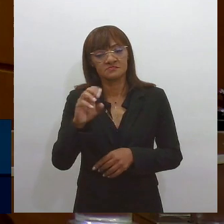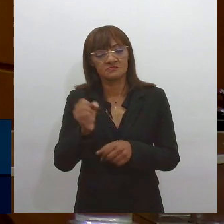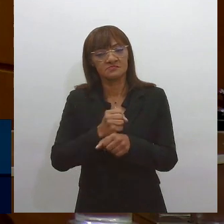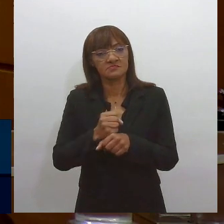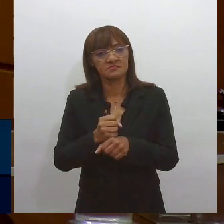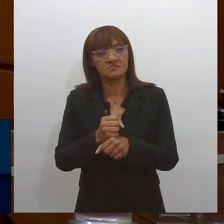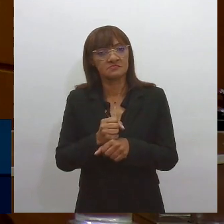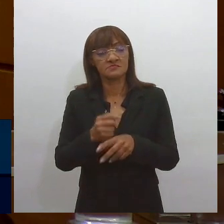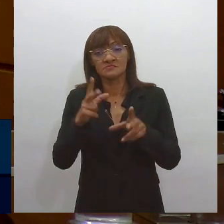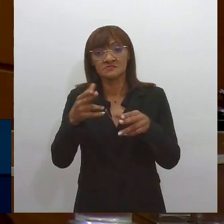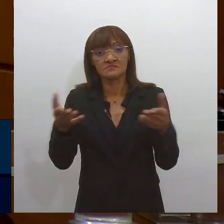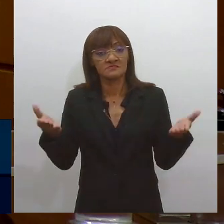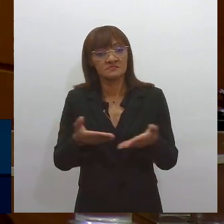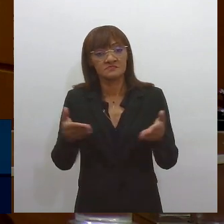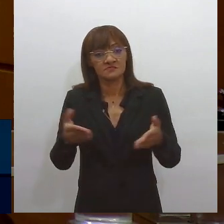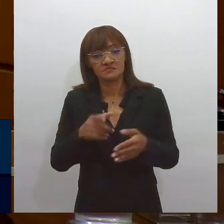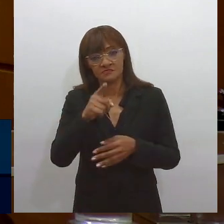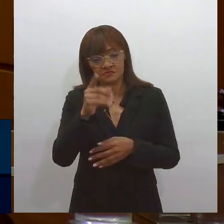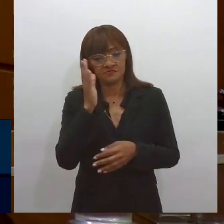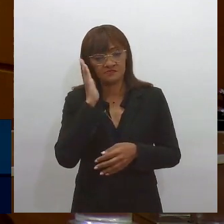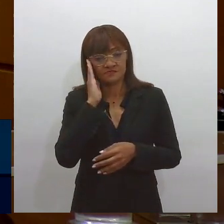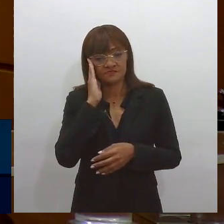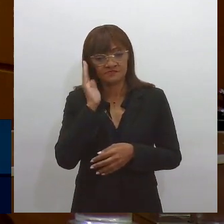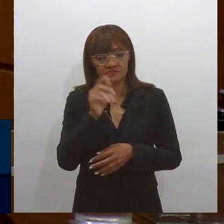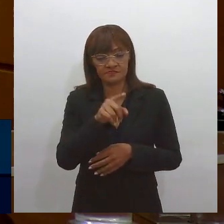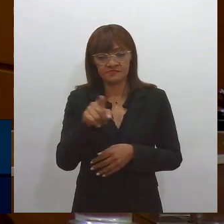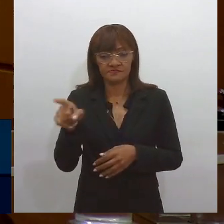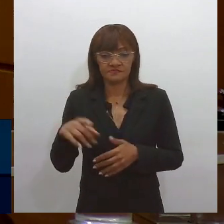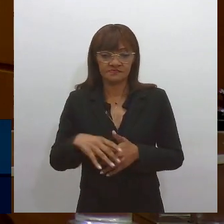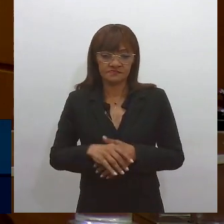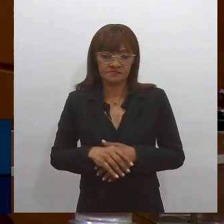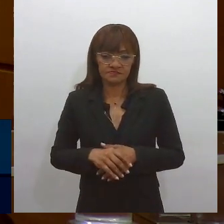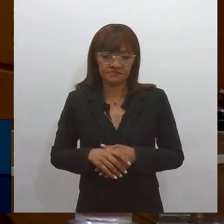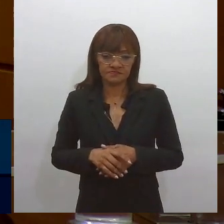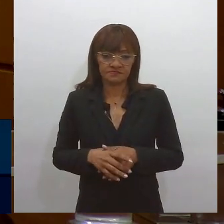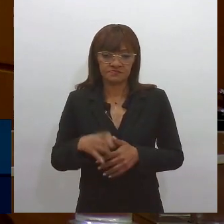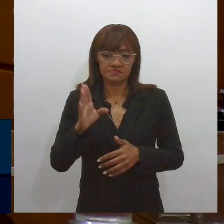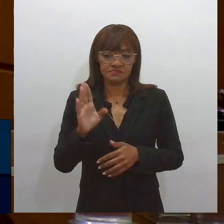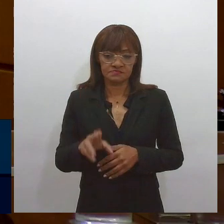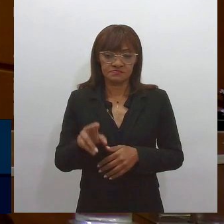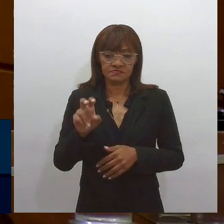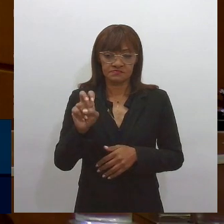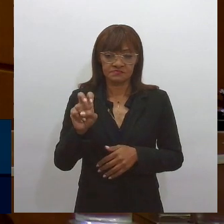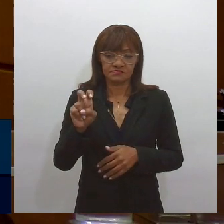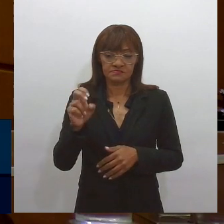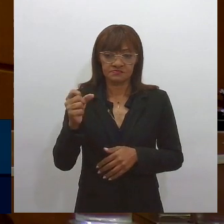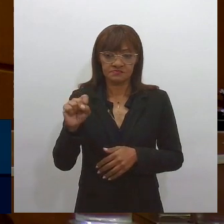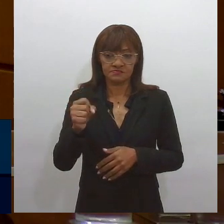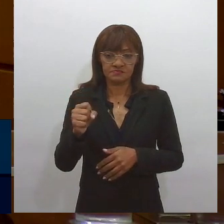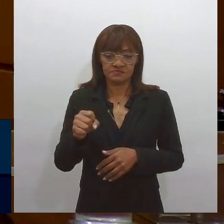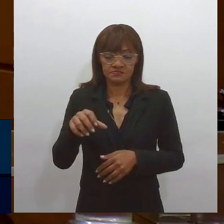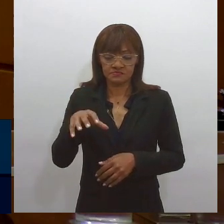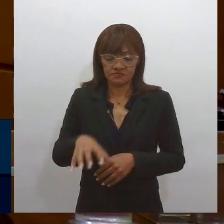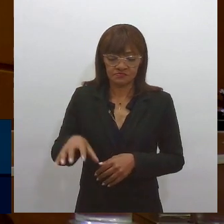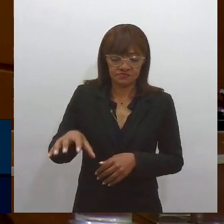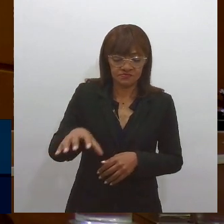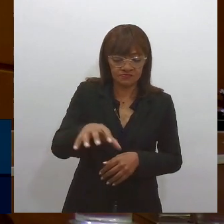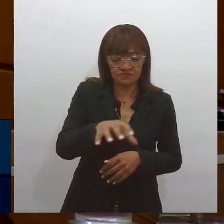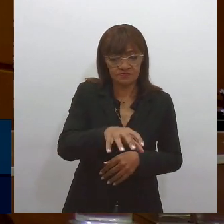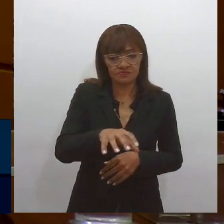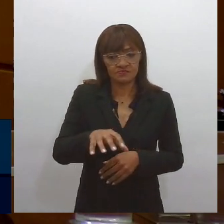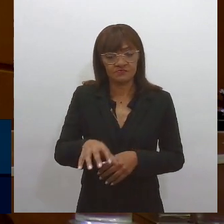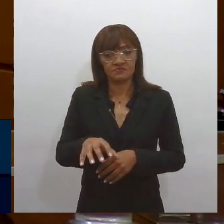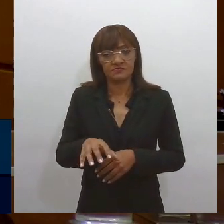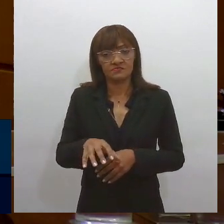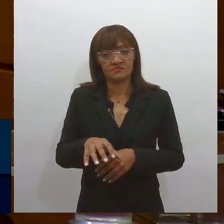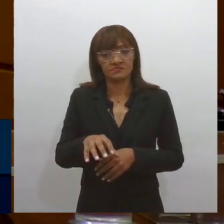terem ideia temos 58 pontos de interrupção eh no Estado do Rio Grande do Sul se a gente